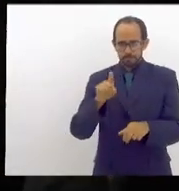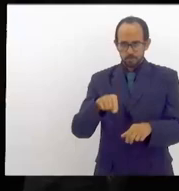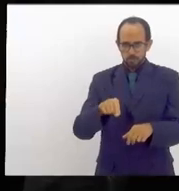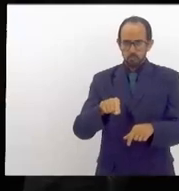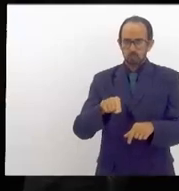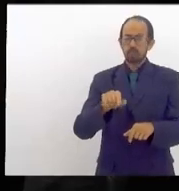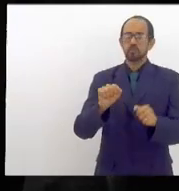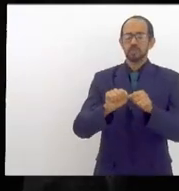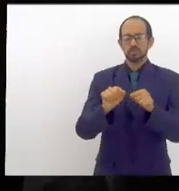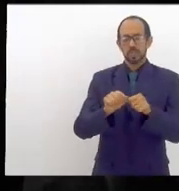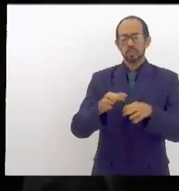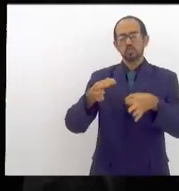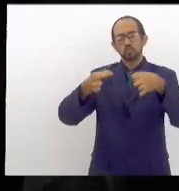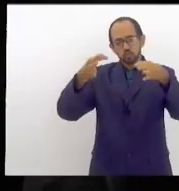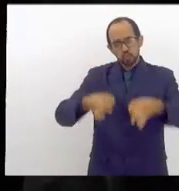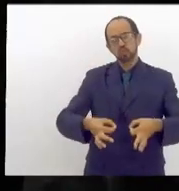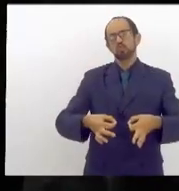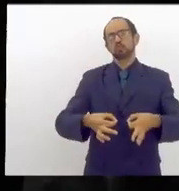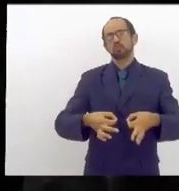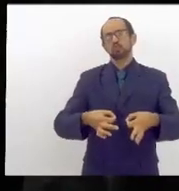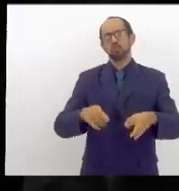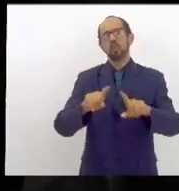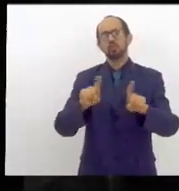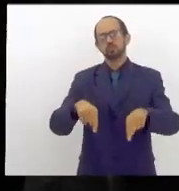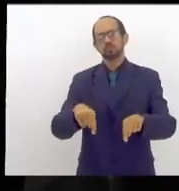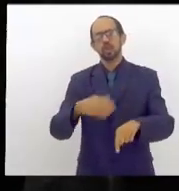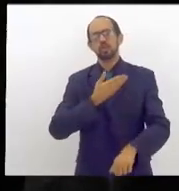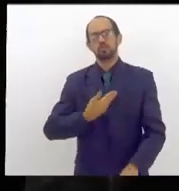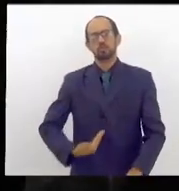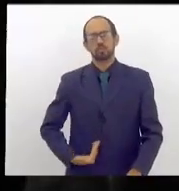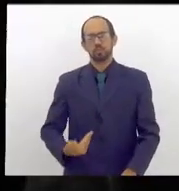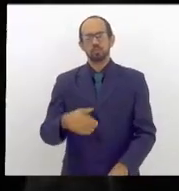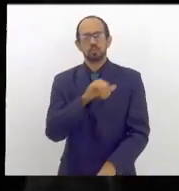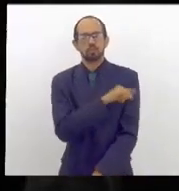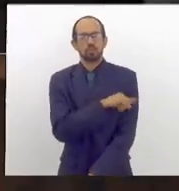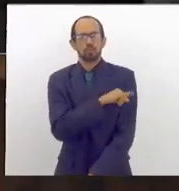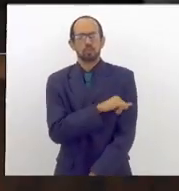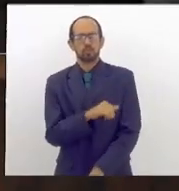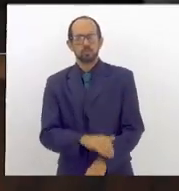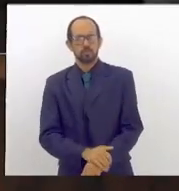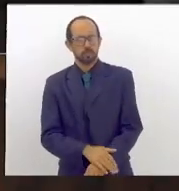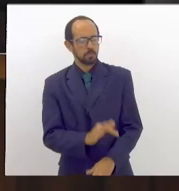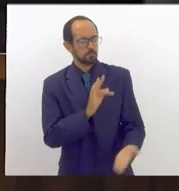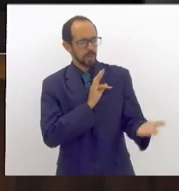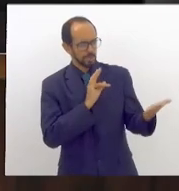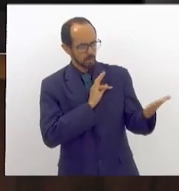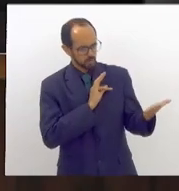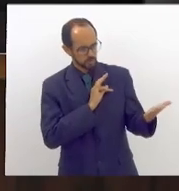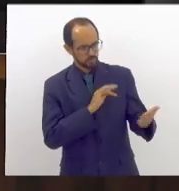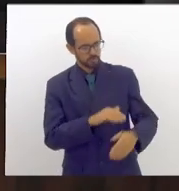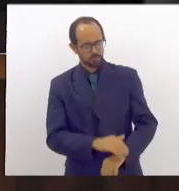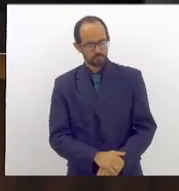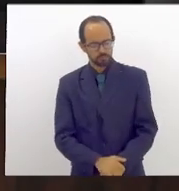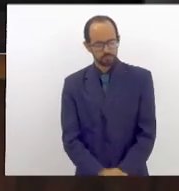justiça aos servidores do Estado do Rio de Janeiro deputada Marta Rocha